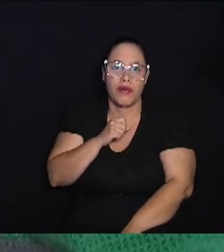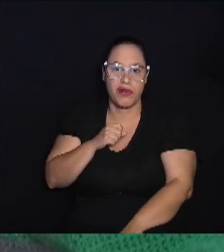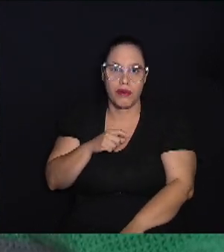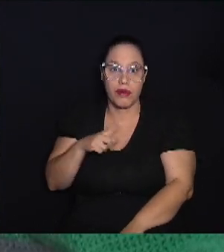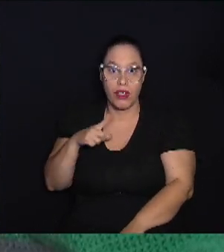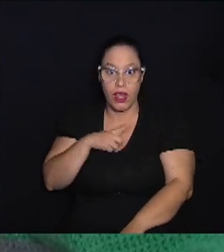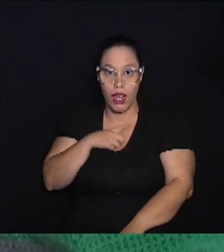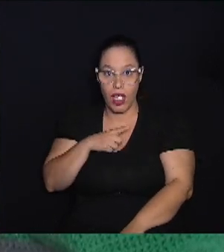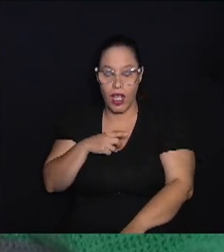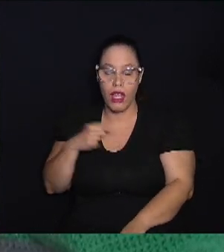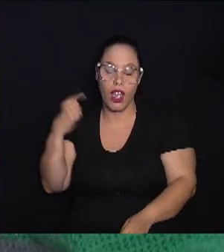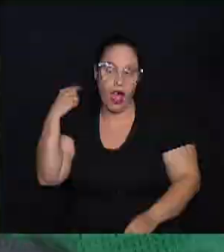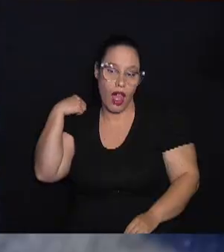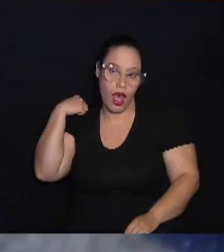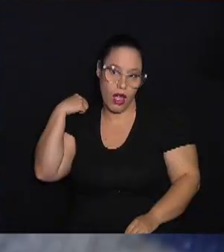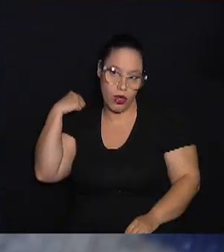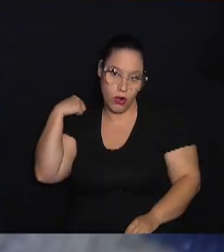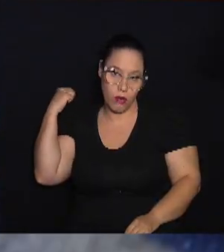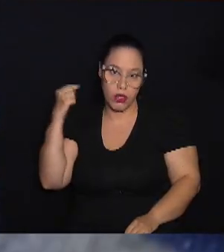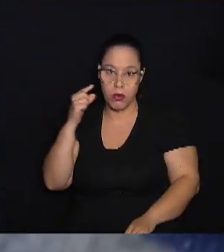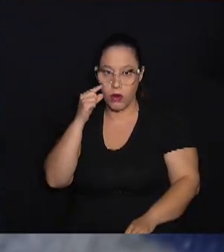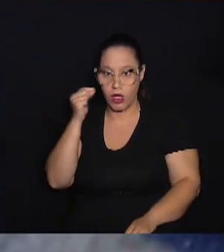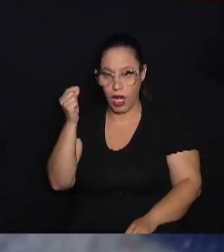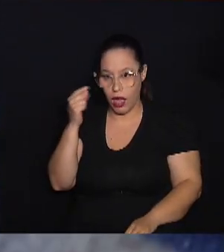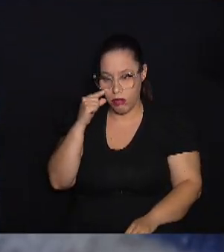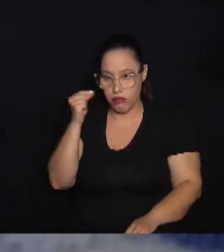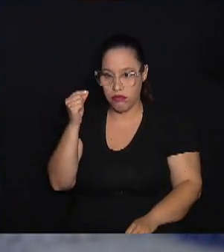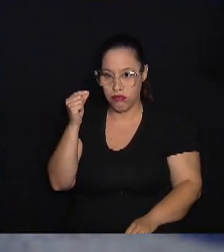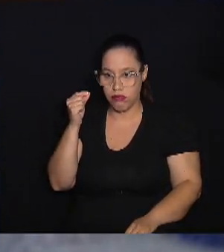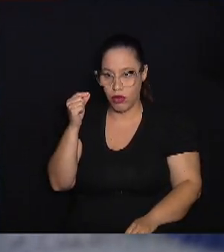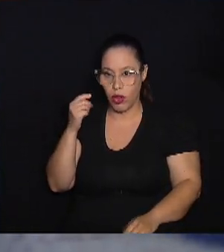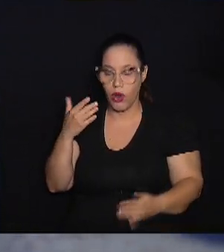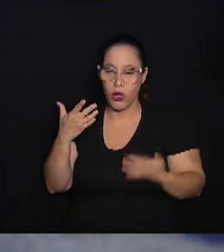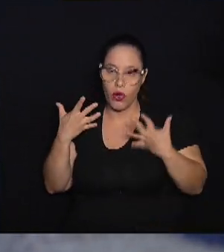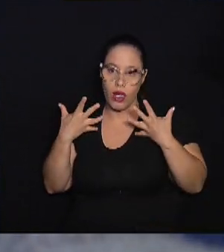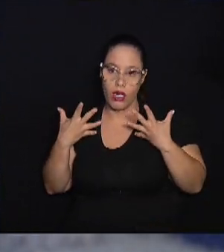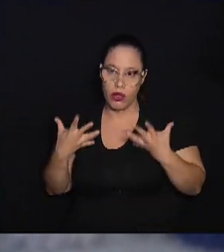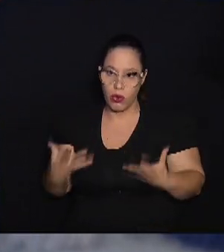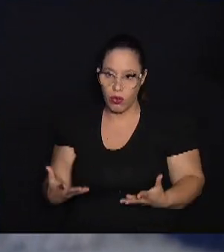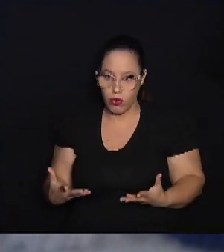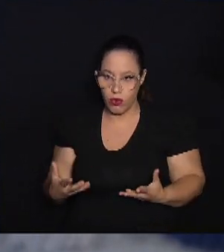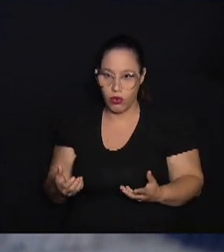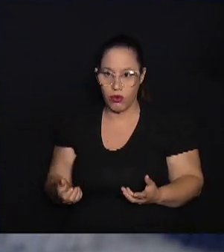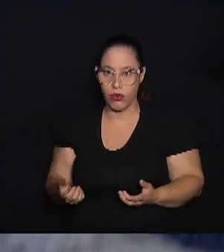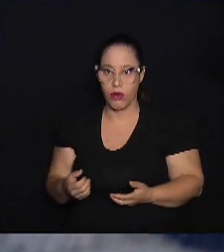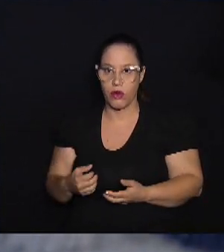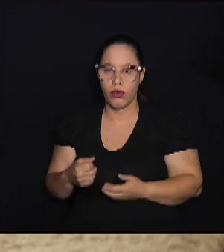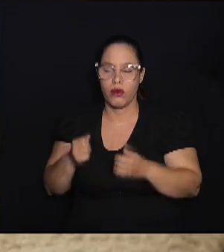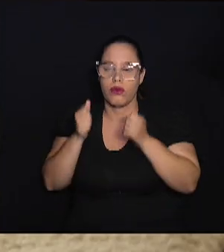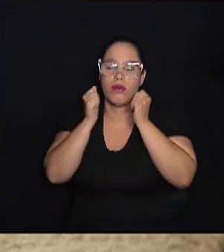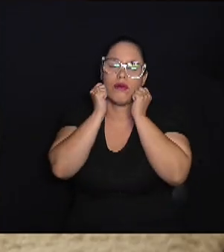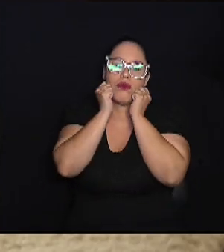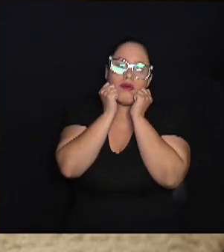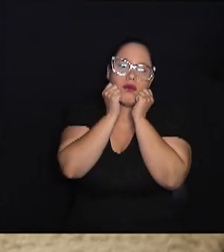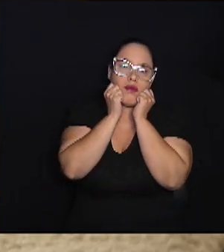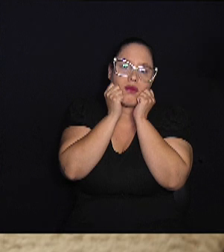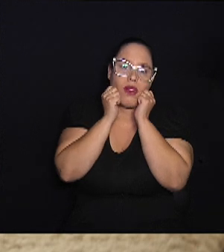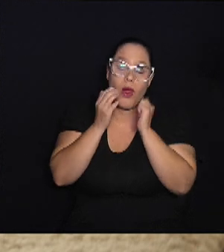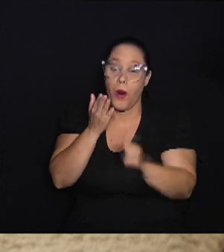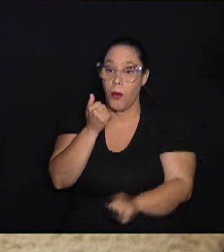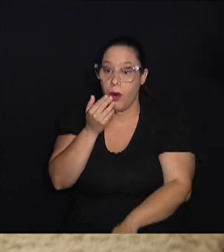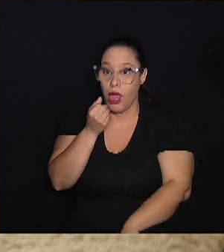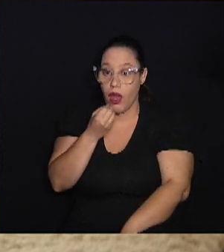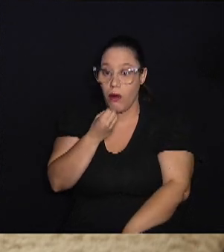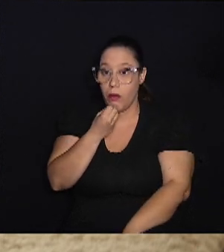as roupinhas voltadas para os felinos. Mas não é somente o conforto de uma manta limpa e quentinha que aquece o pet. Uma alimentação